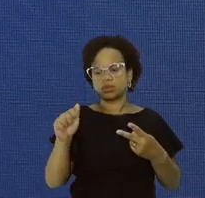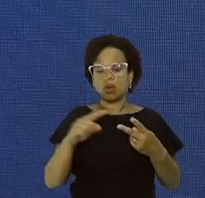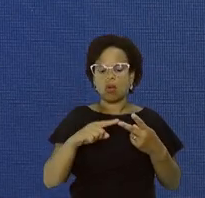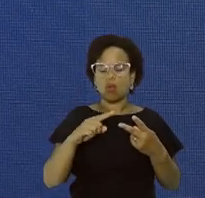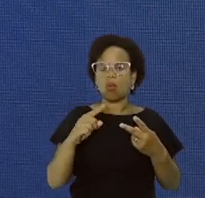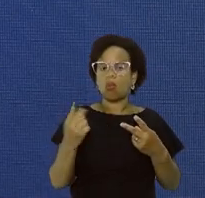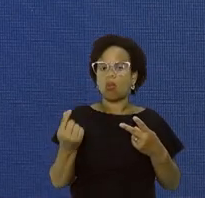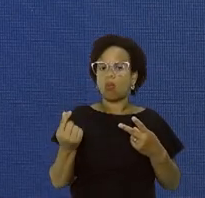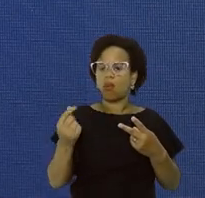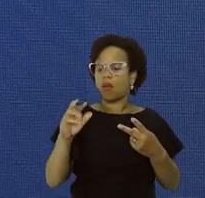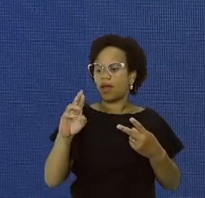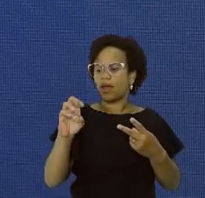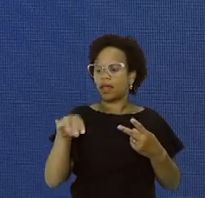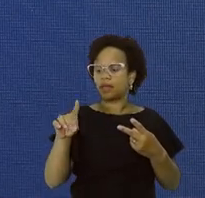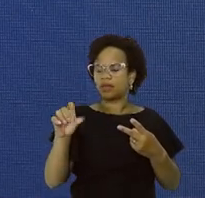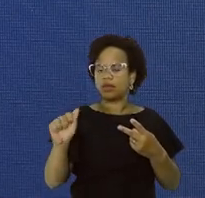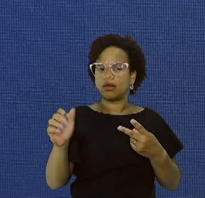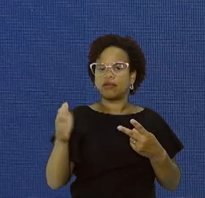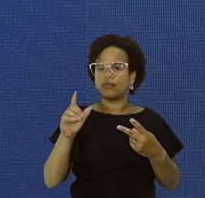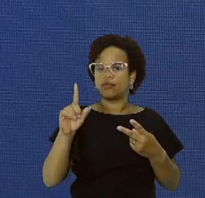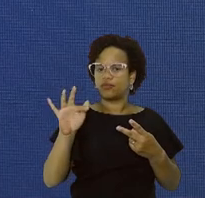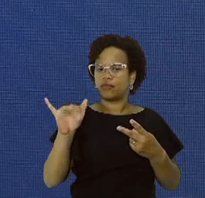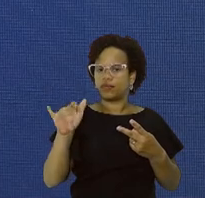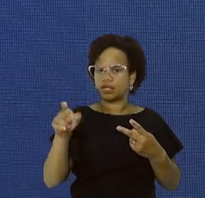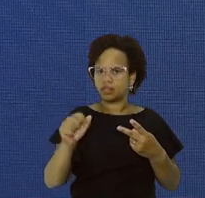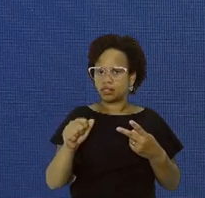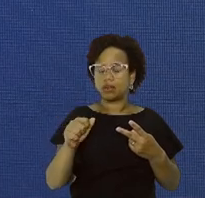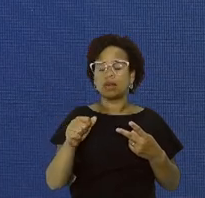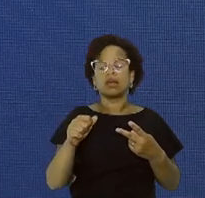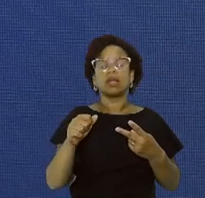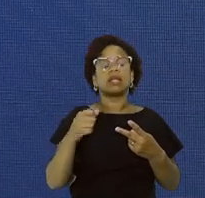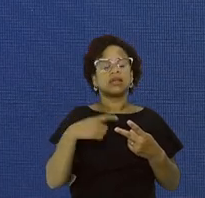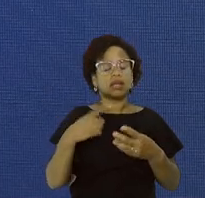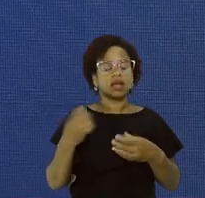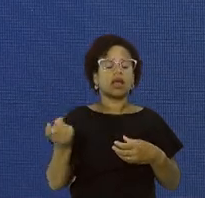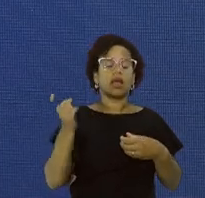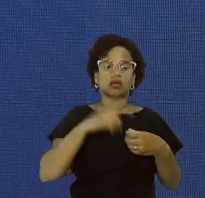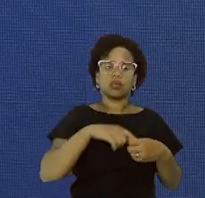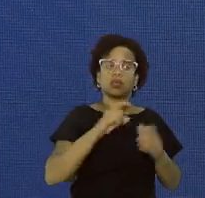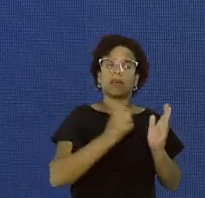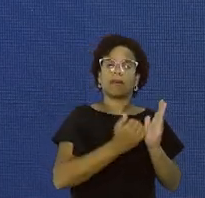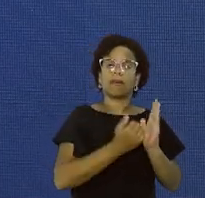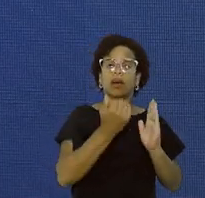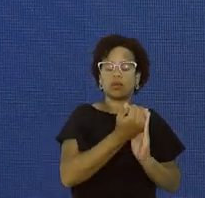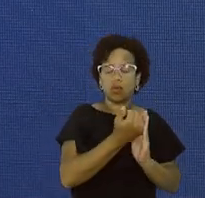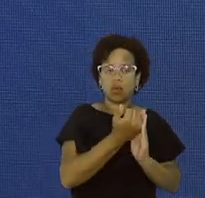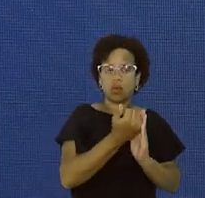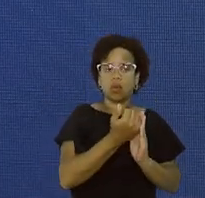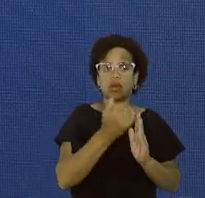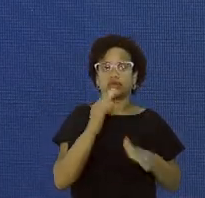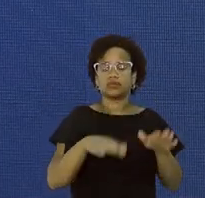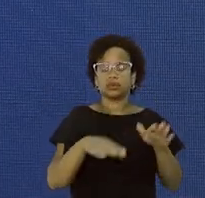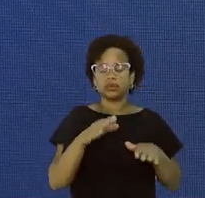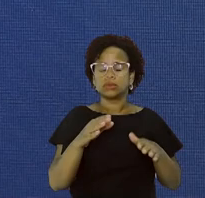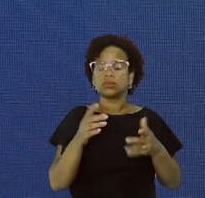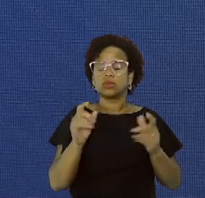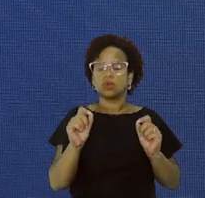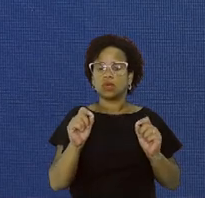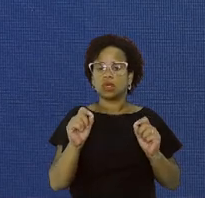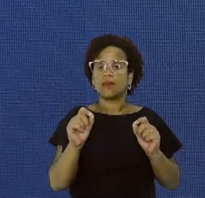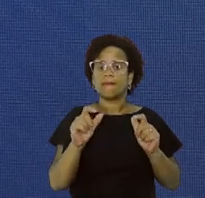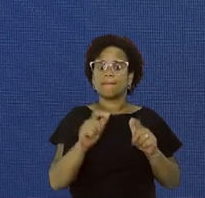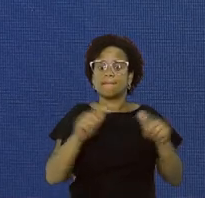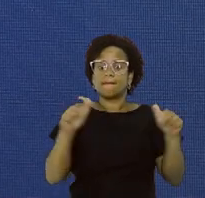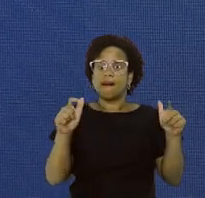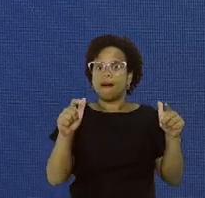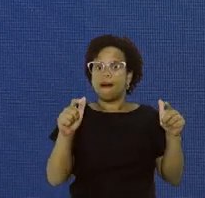ter um prêmio de risco maior mas tem que ter um retorno maior Então tem que ter muito mais a ver com você fazer o stopic esse universo que é mais amplo e